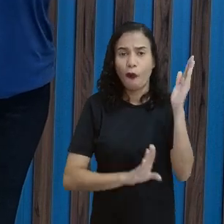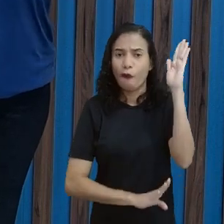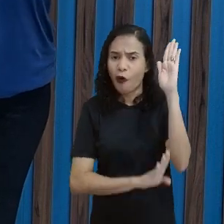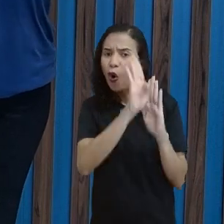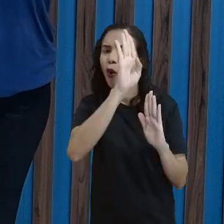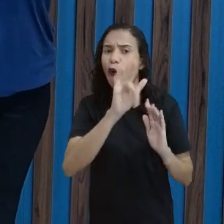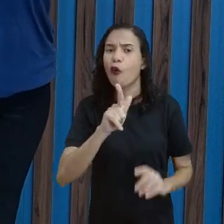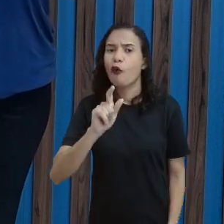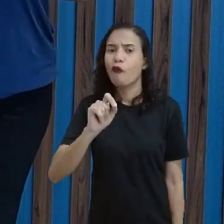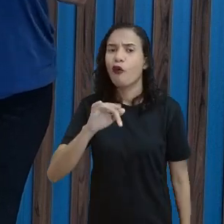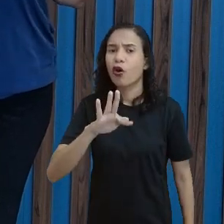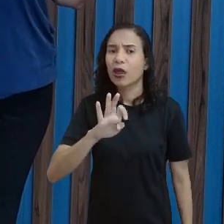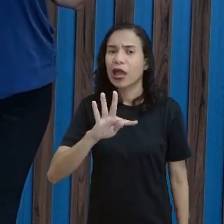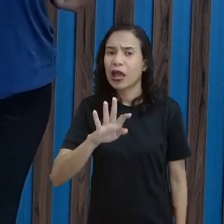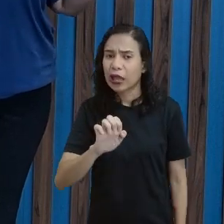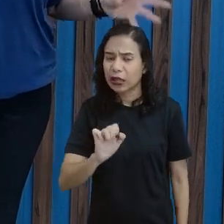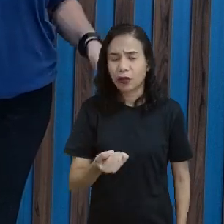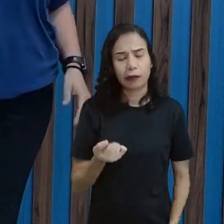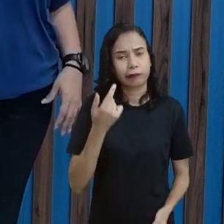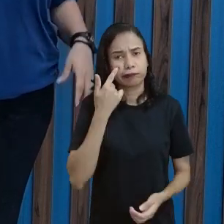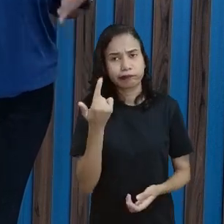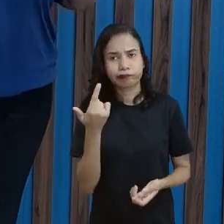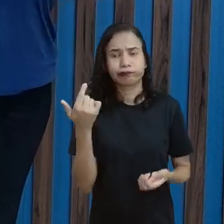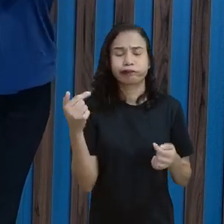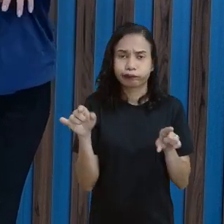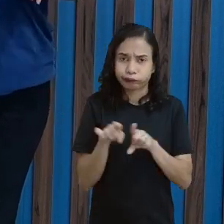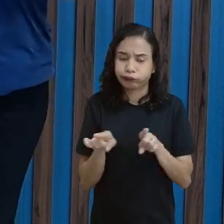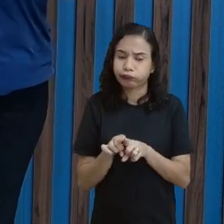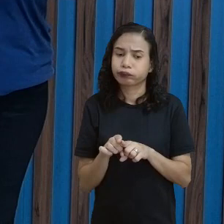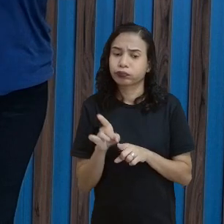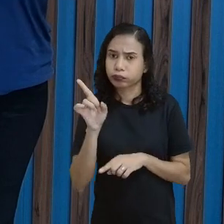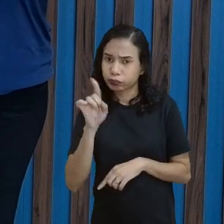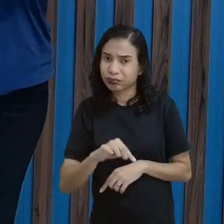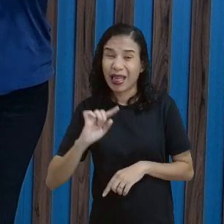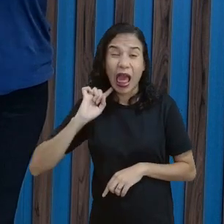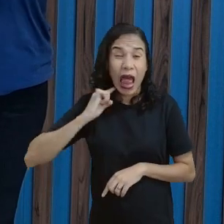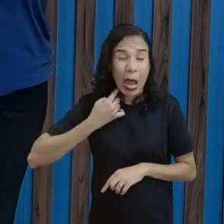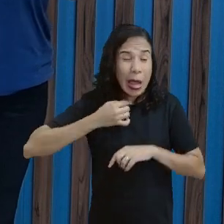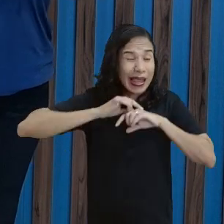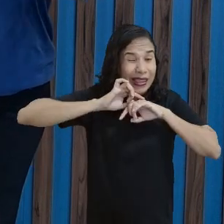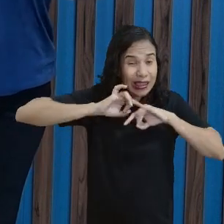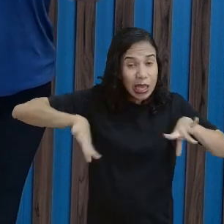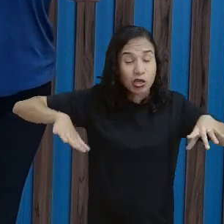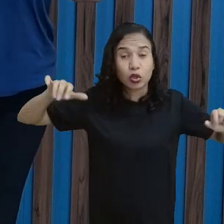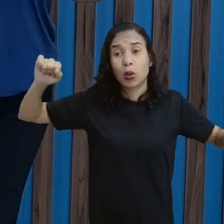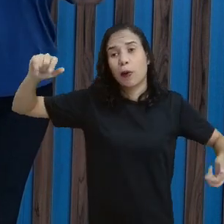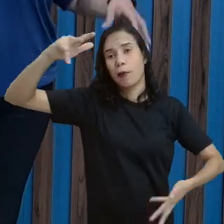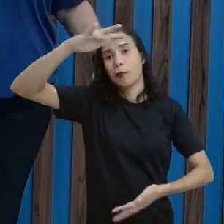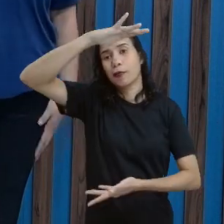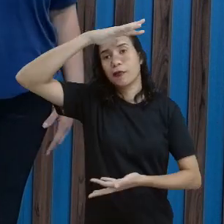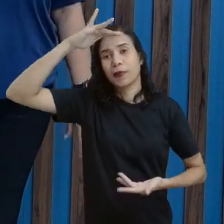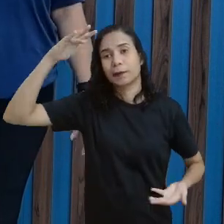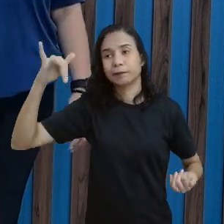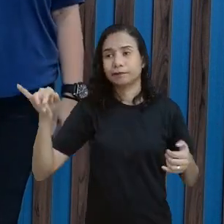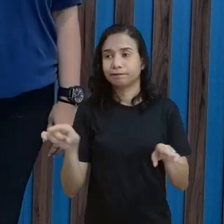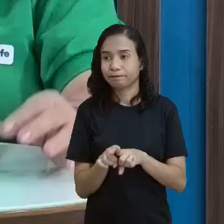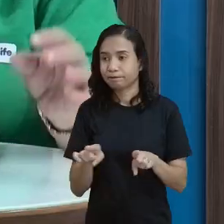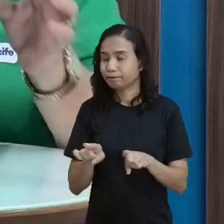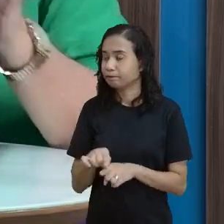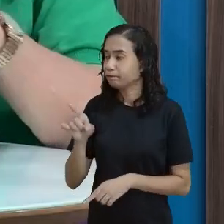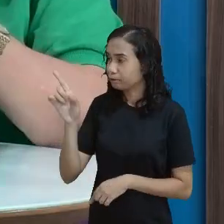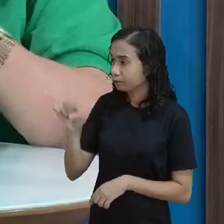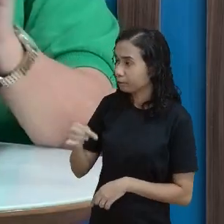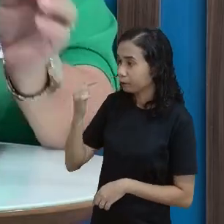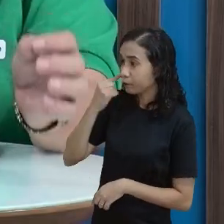né, que foram para a Terra e deixaram os seus pedaços lá, né. Então a gente tem muito lixo ali no entorno da Terra, né. Pois é, e